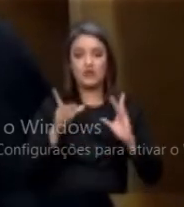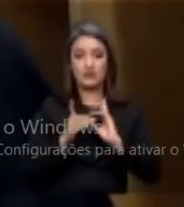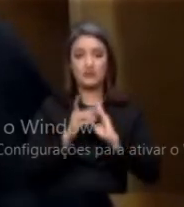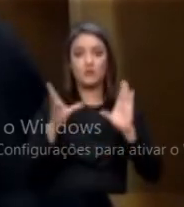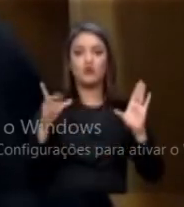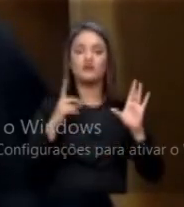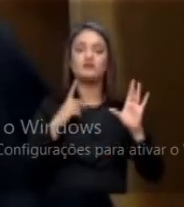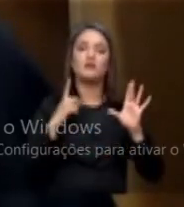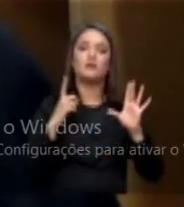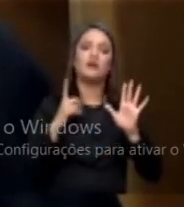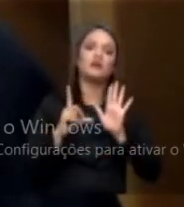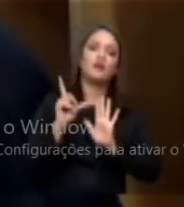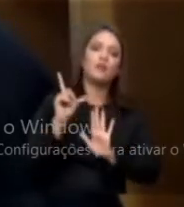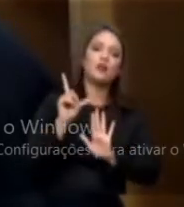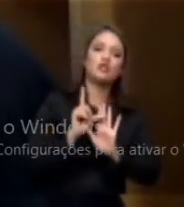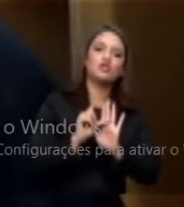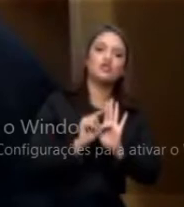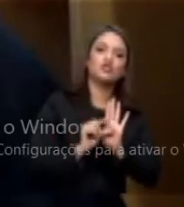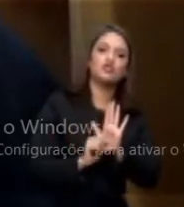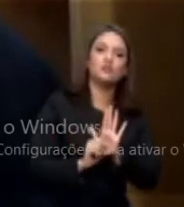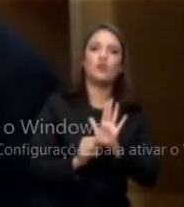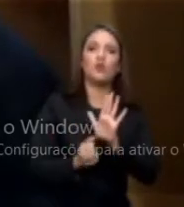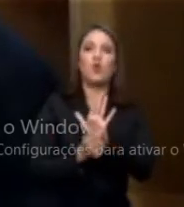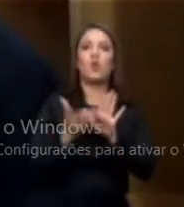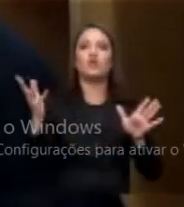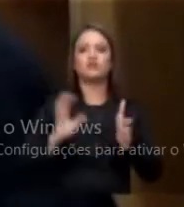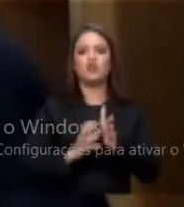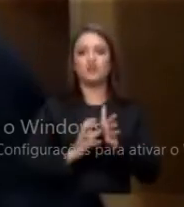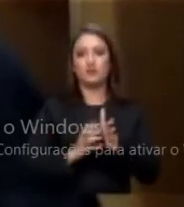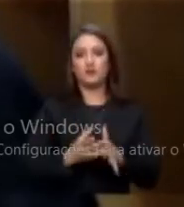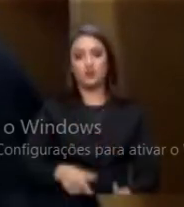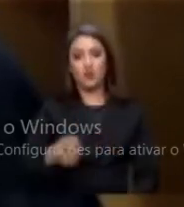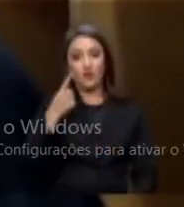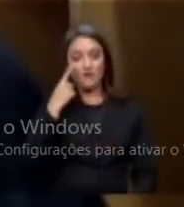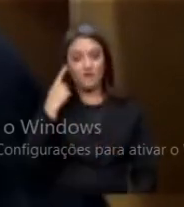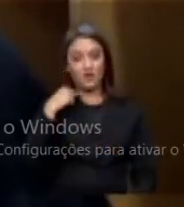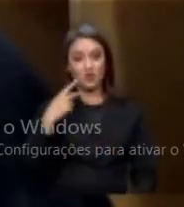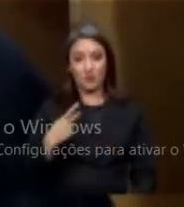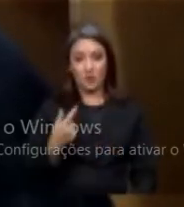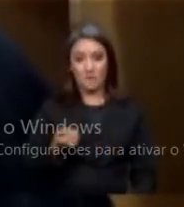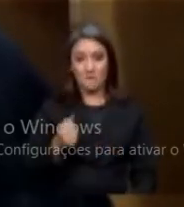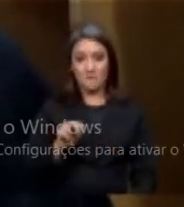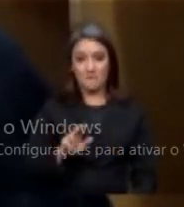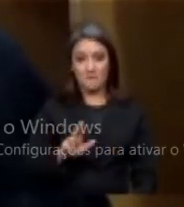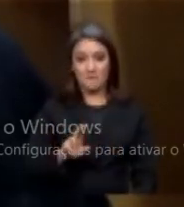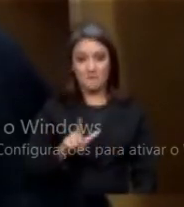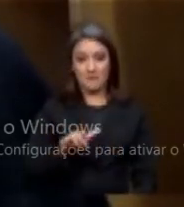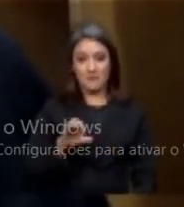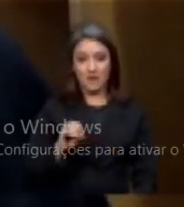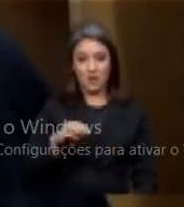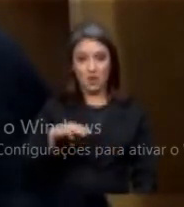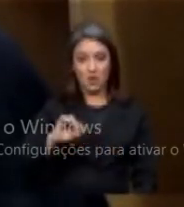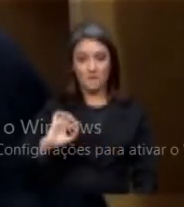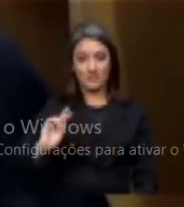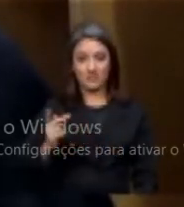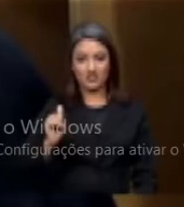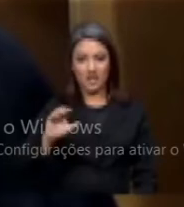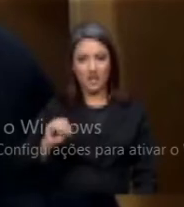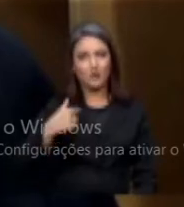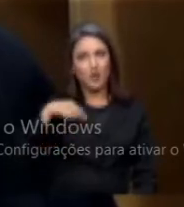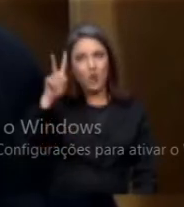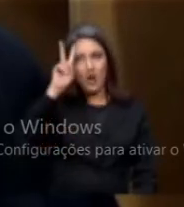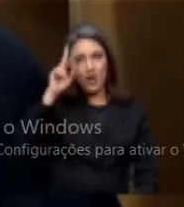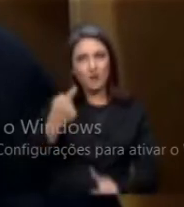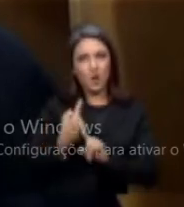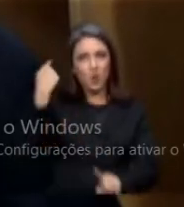de redução do espectro partidário. Quando vejo o doutor Paulo Machado, e me lembro, logo após as eleições, as últimas